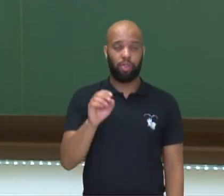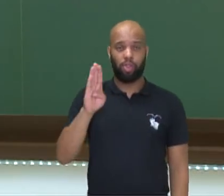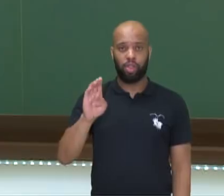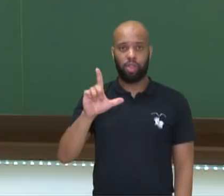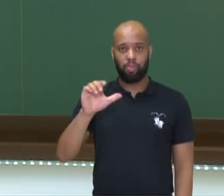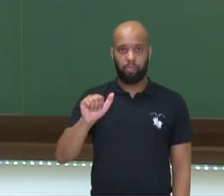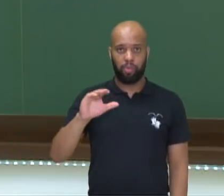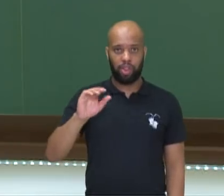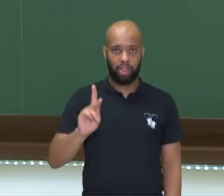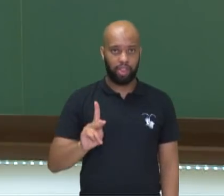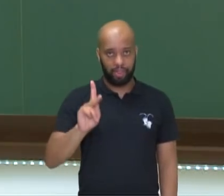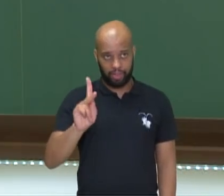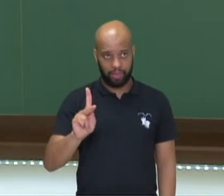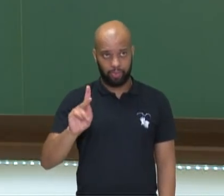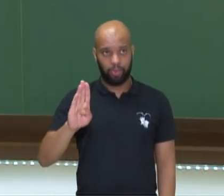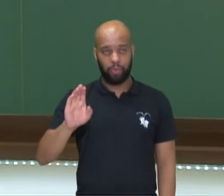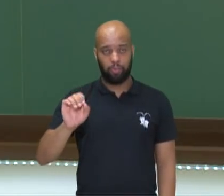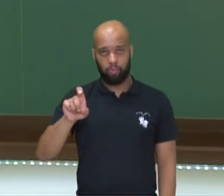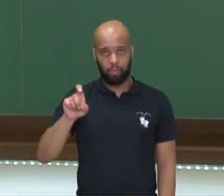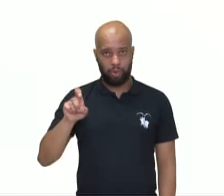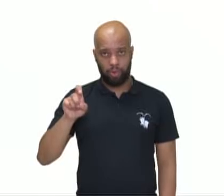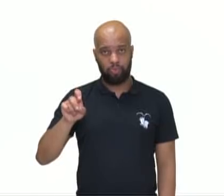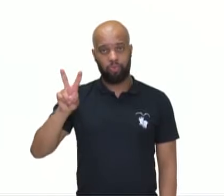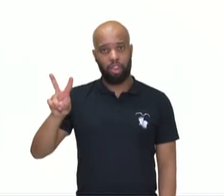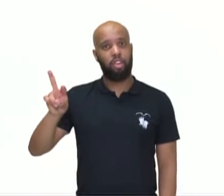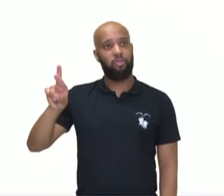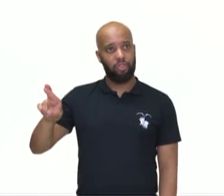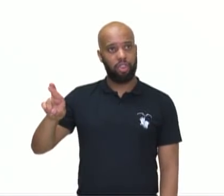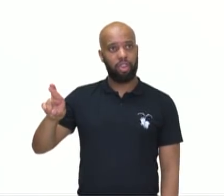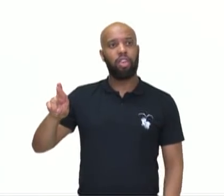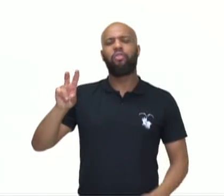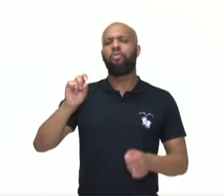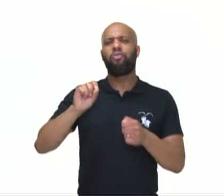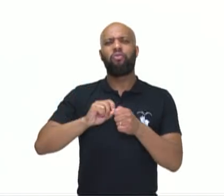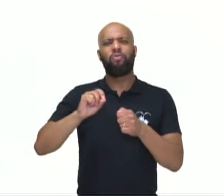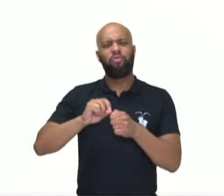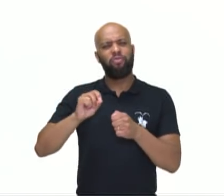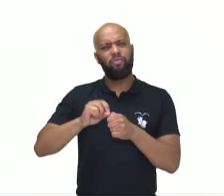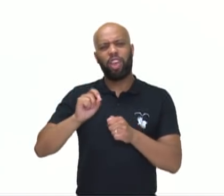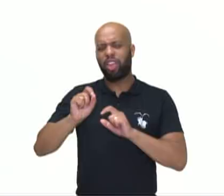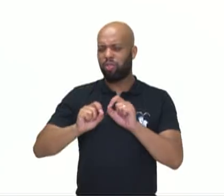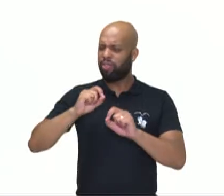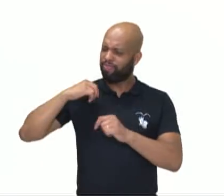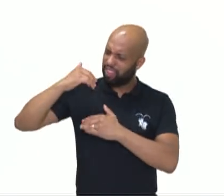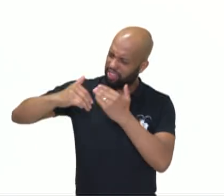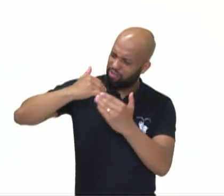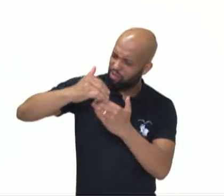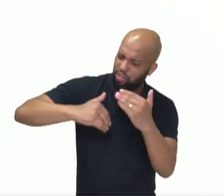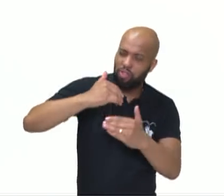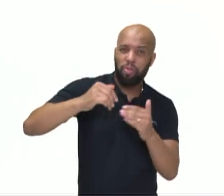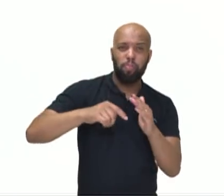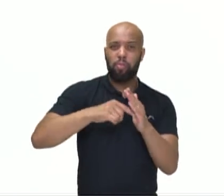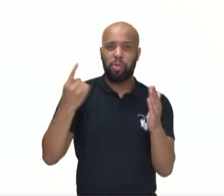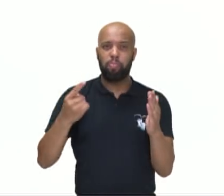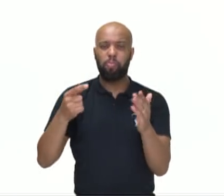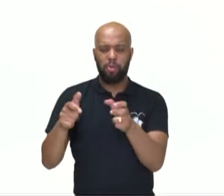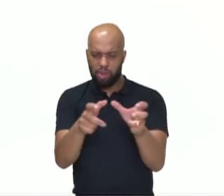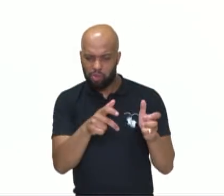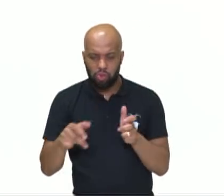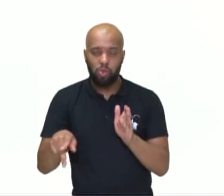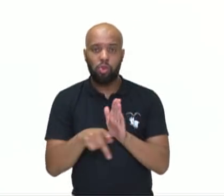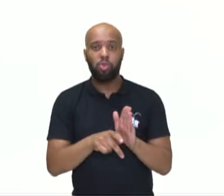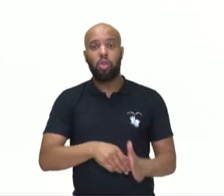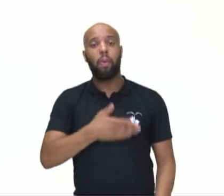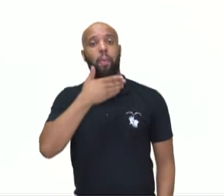Box Virtual Reality fizeram de tudo para desenvolver o que seria o primeiro jogo de